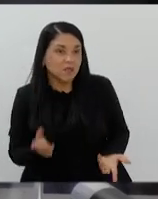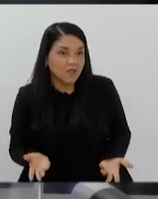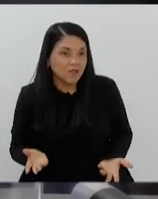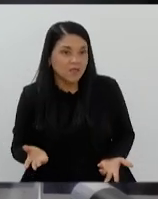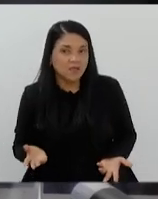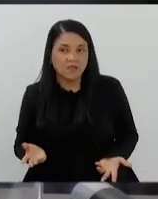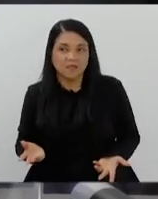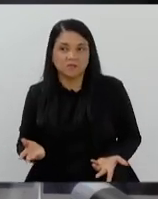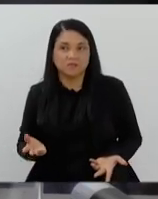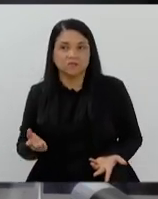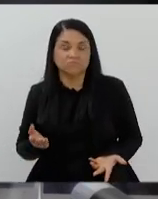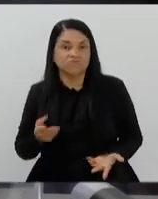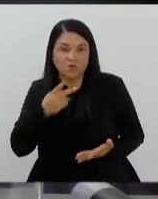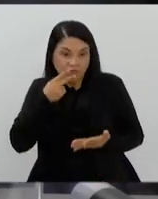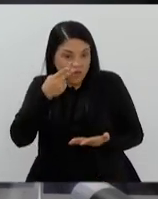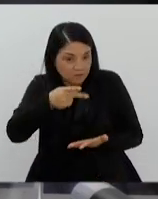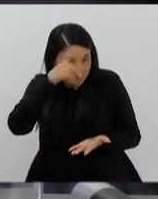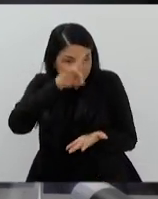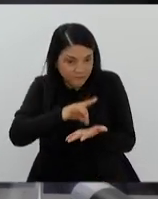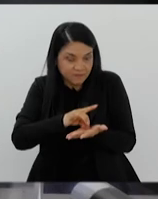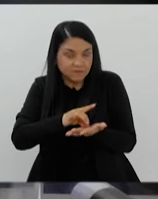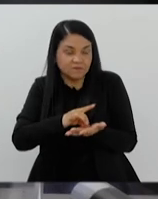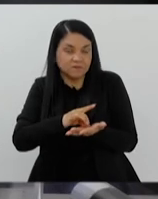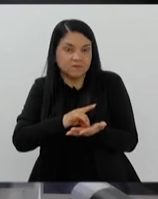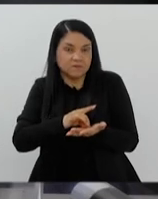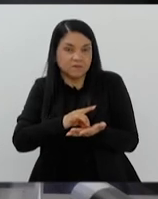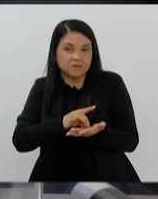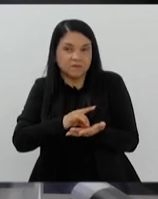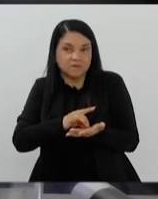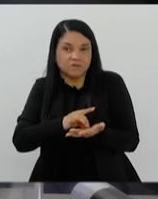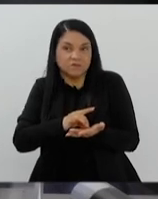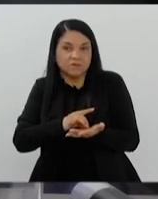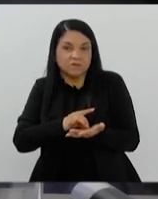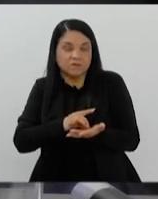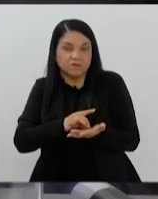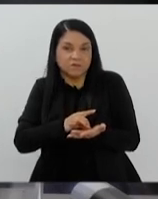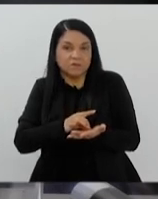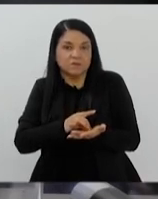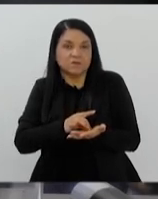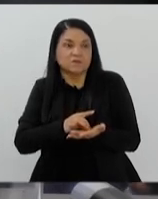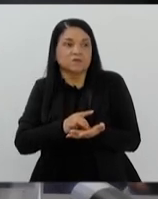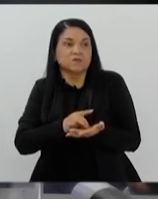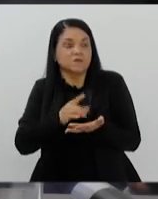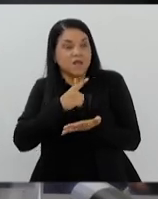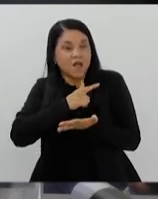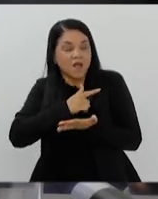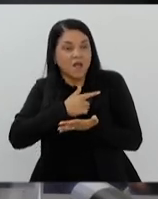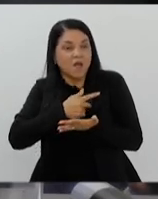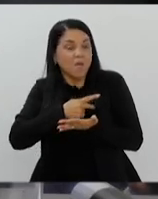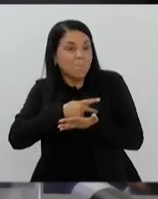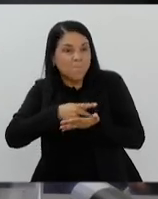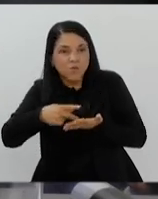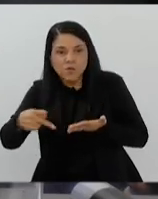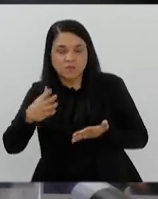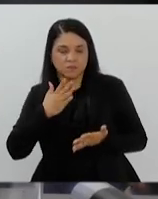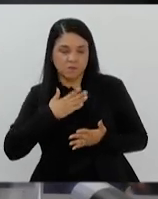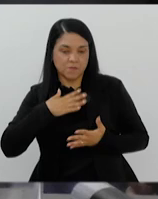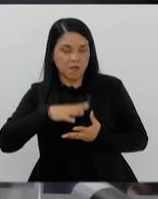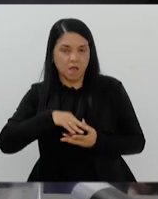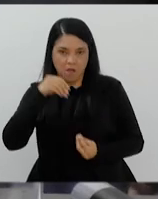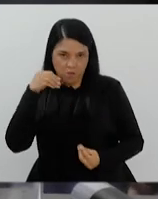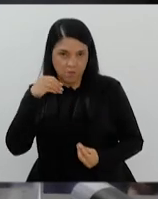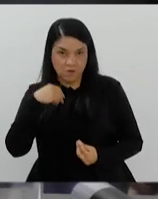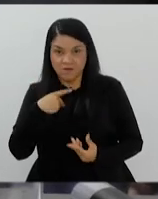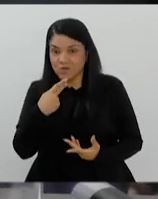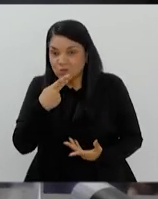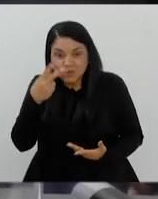Olha só eu sinceramente com toda sinceridade eu tô falando aqui com a maior pureza da Alma assim eu não eu não sei